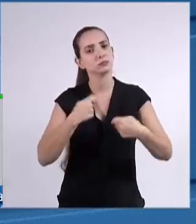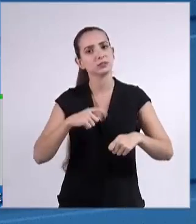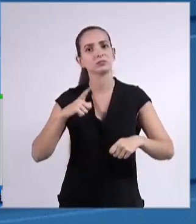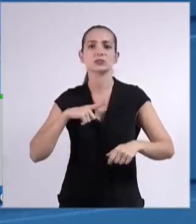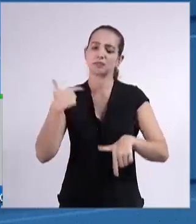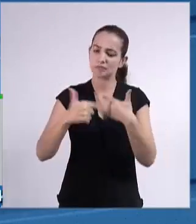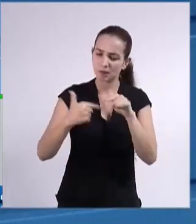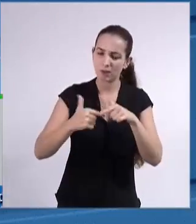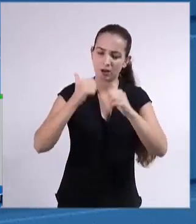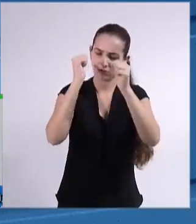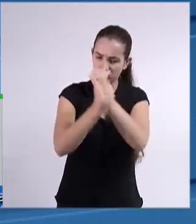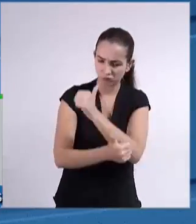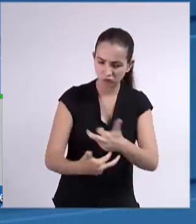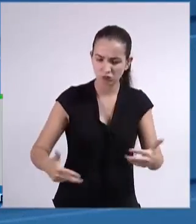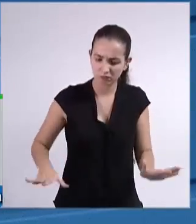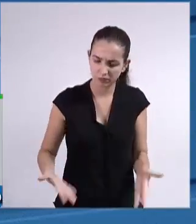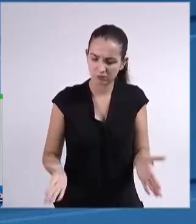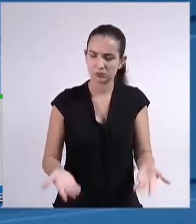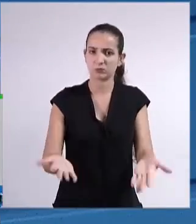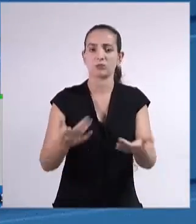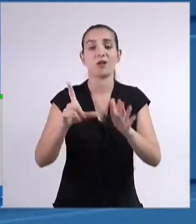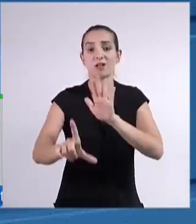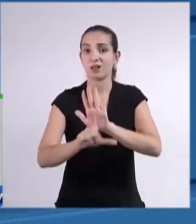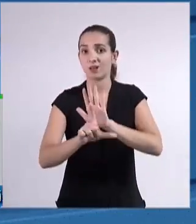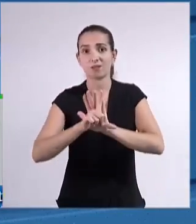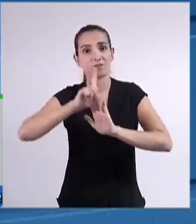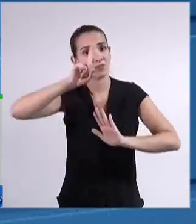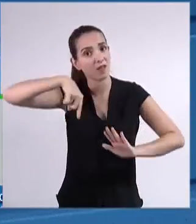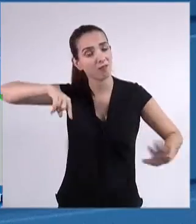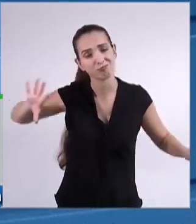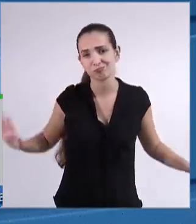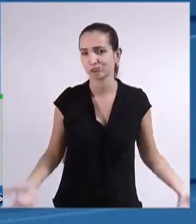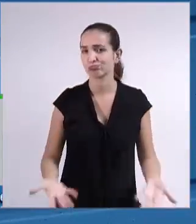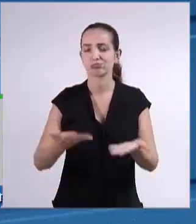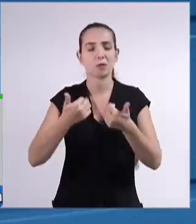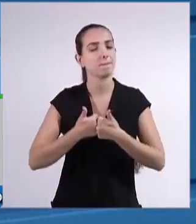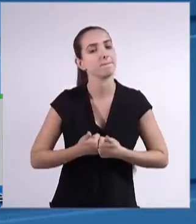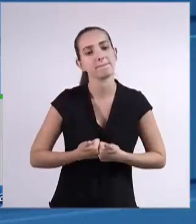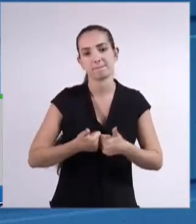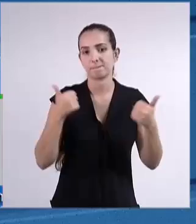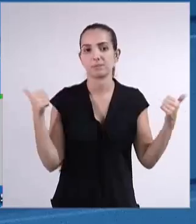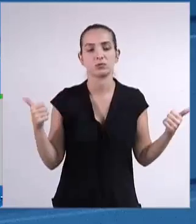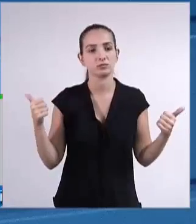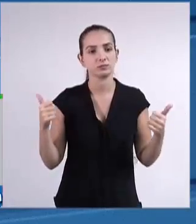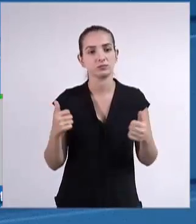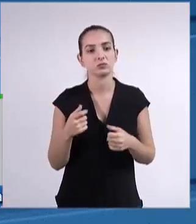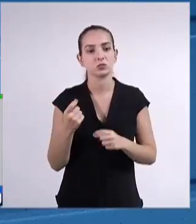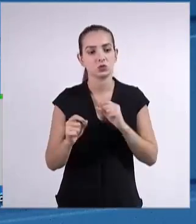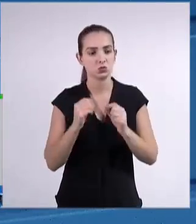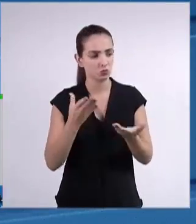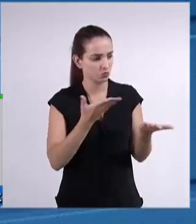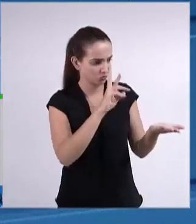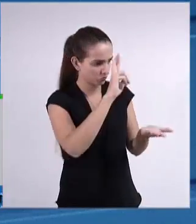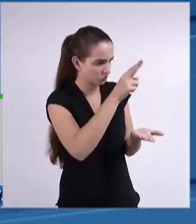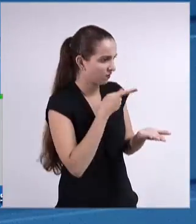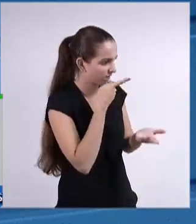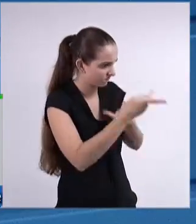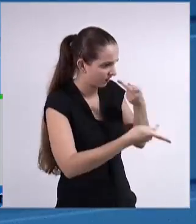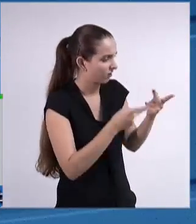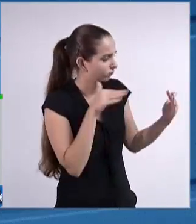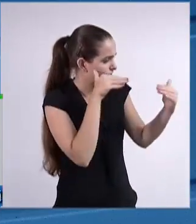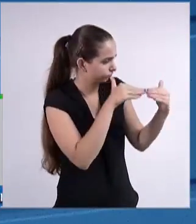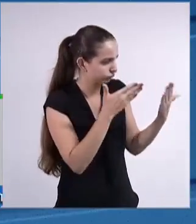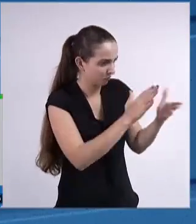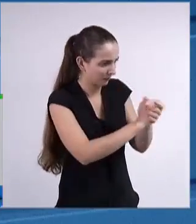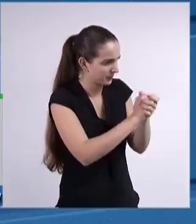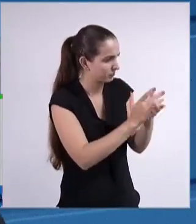desportivas fomentar. E essa lei, ela é um incentivo e um estímulo à linha do discurso de Vossa Excelência. Parabenizo por trazer